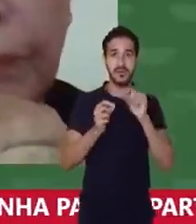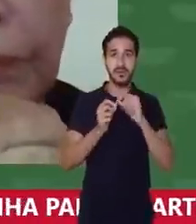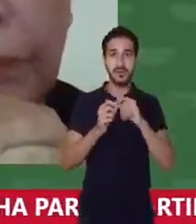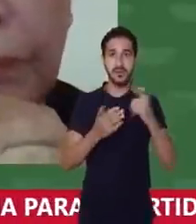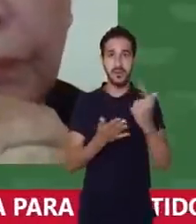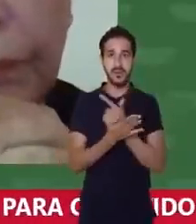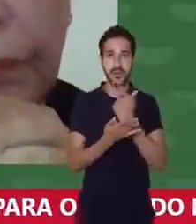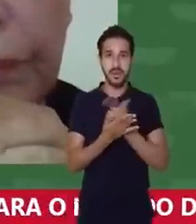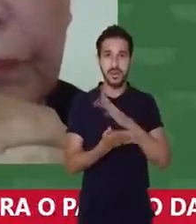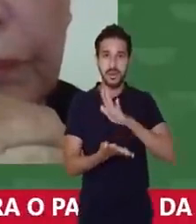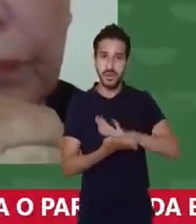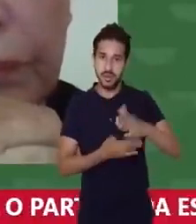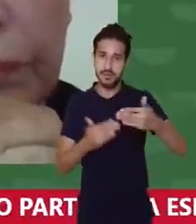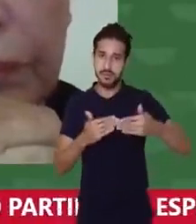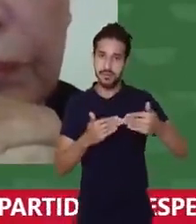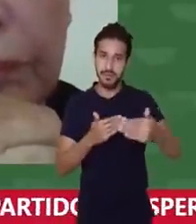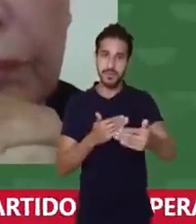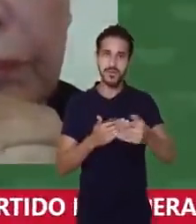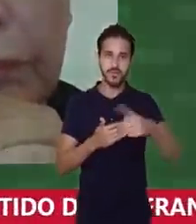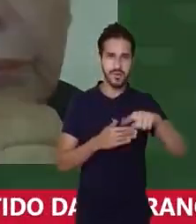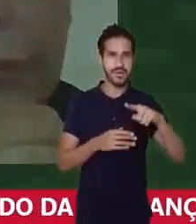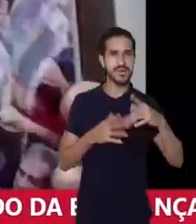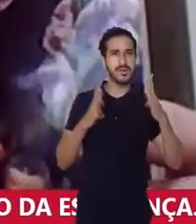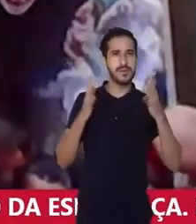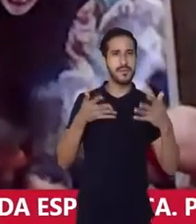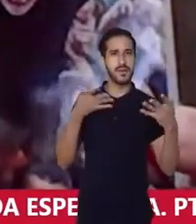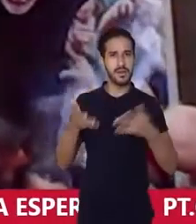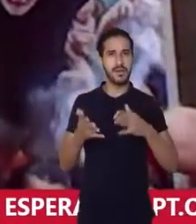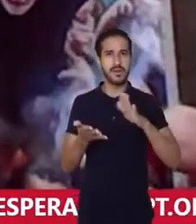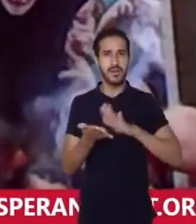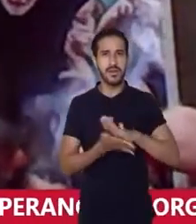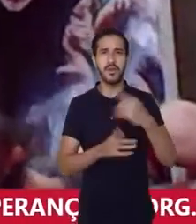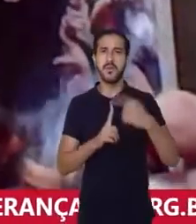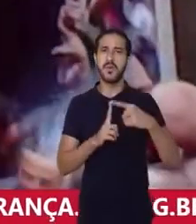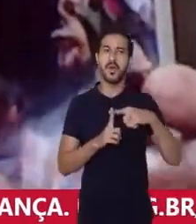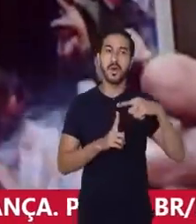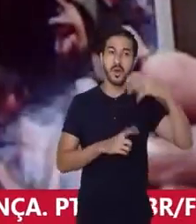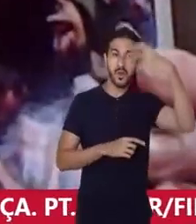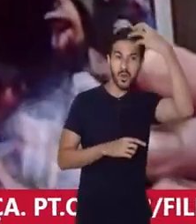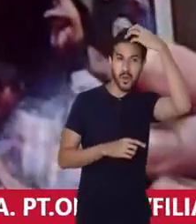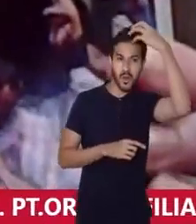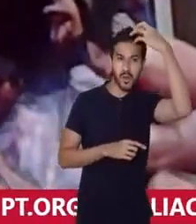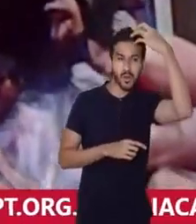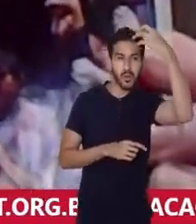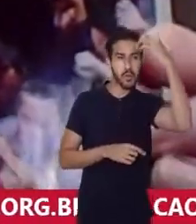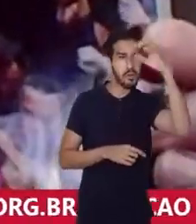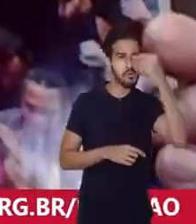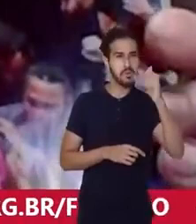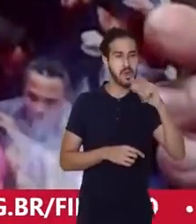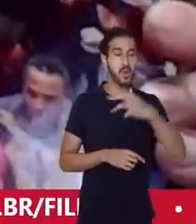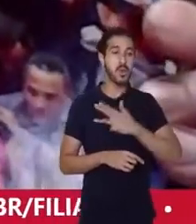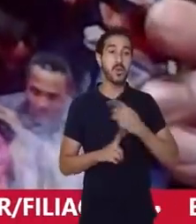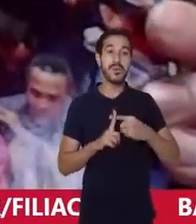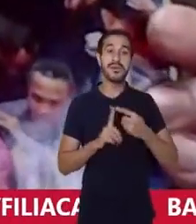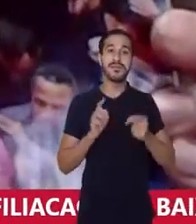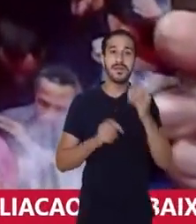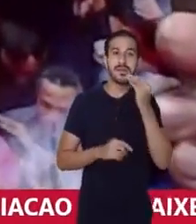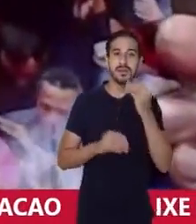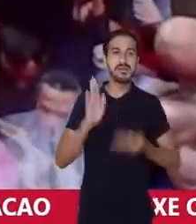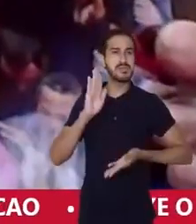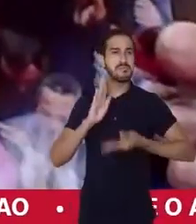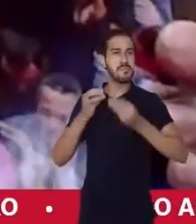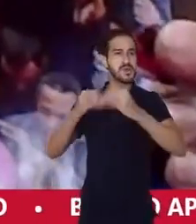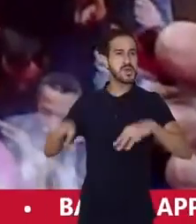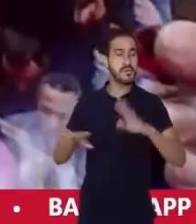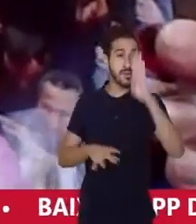foi lançado recentemente. A senhora esteve no lançamento, Por que Lula é Inocente e por que tentaram destruir o maior